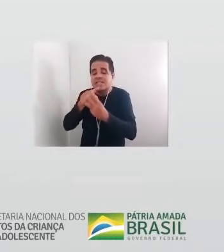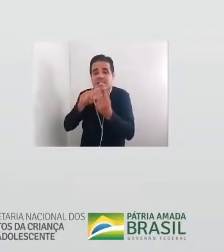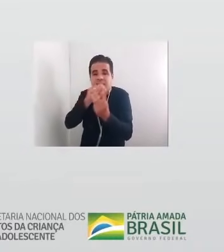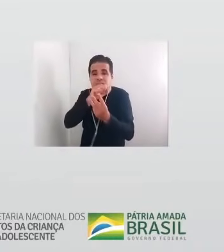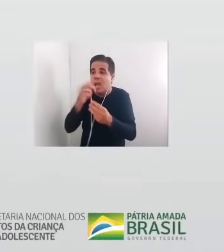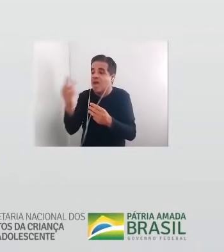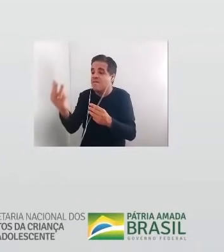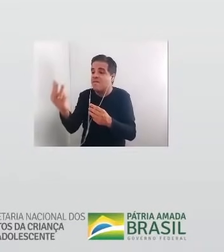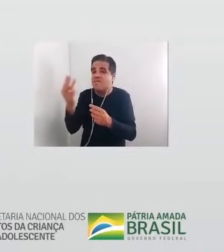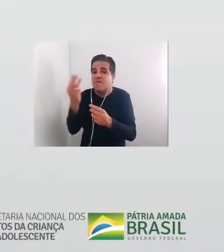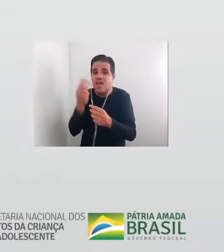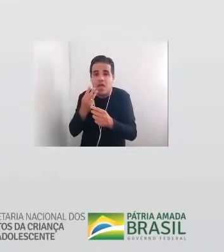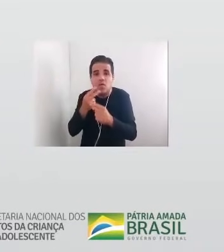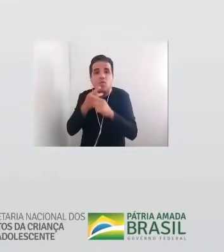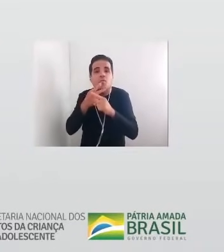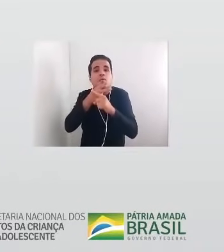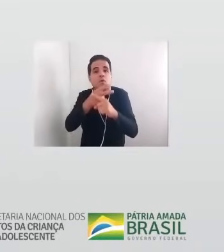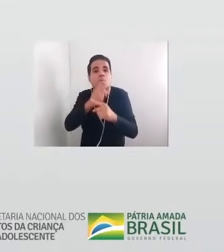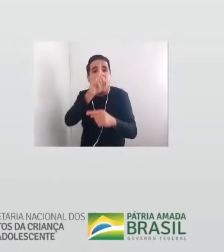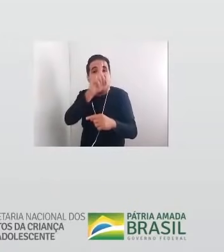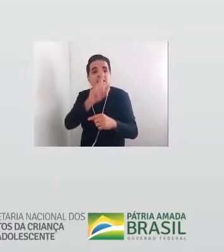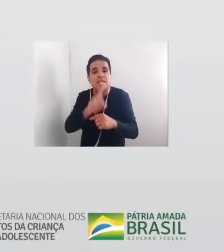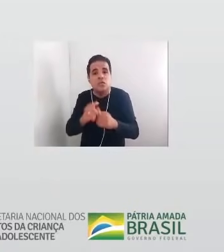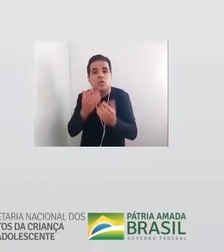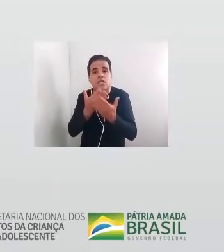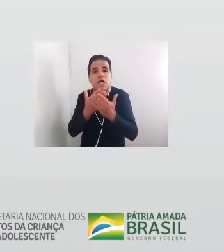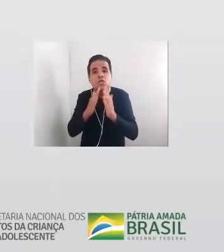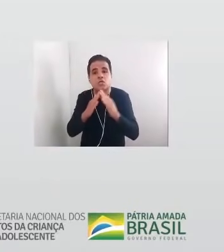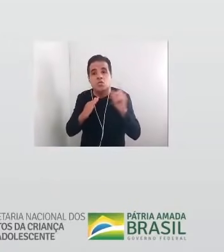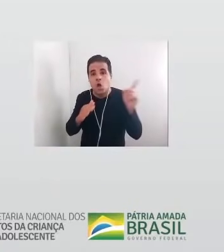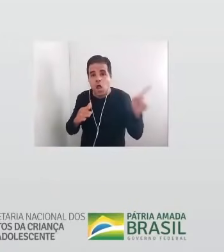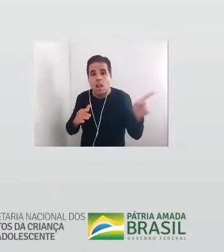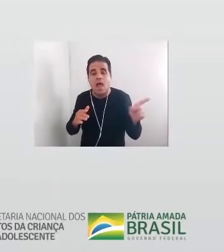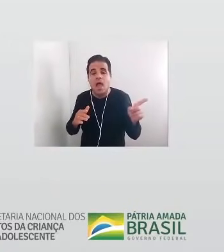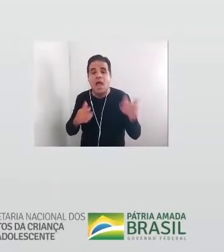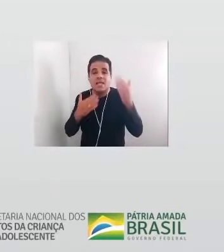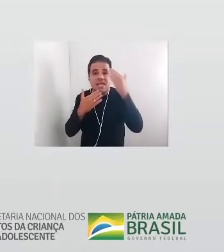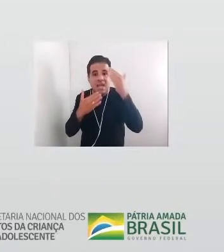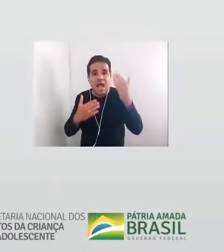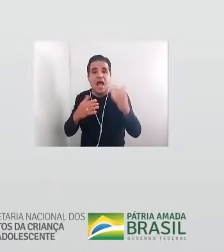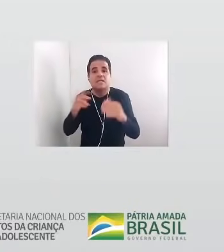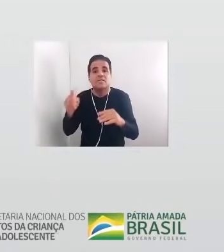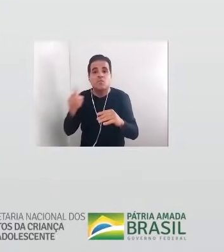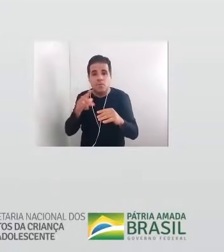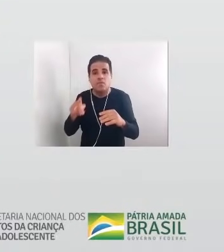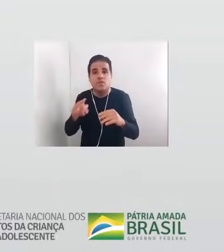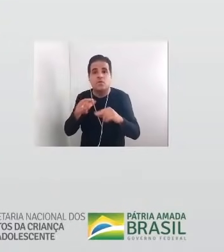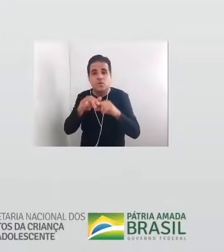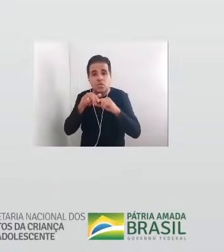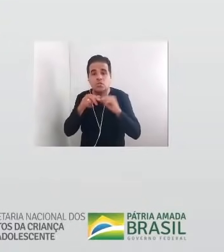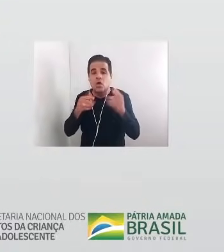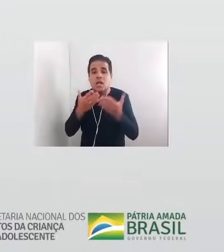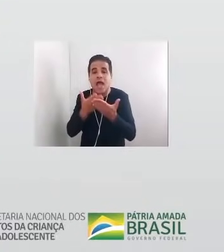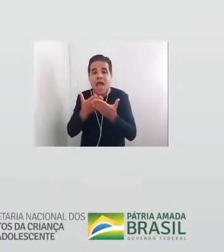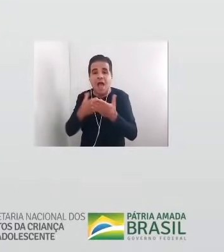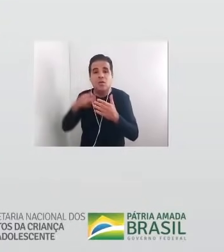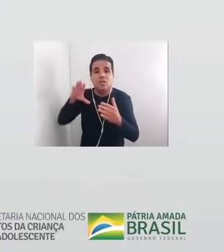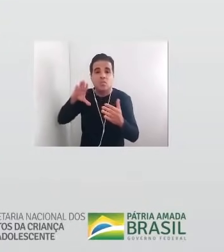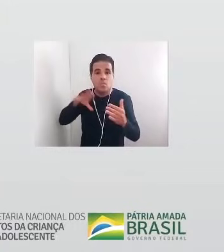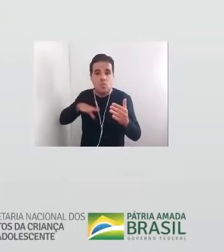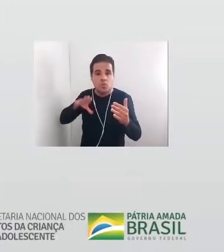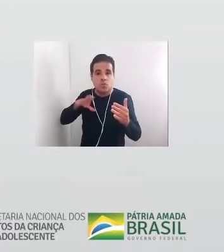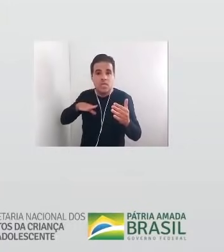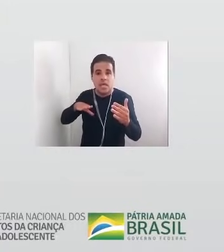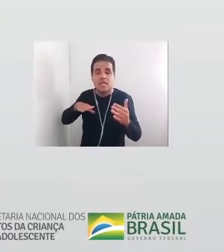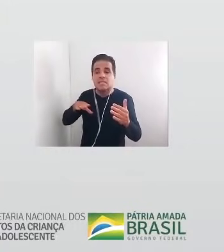para contar que, graças à interferência de uma professora de língua portuguesa, que durante a aula de língua portuguesa